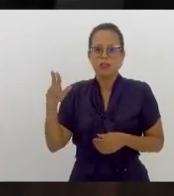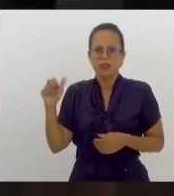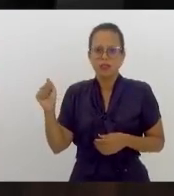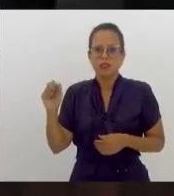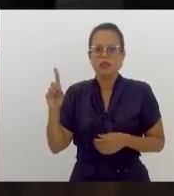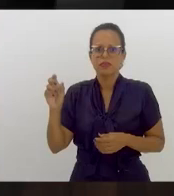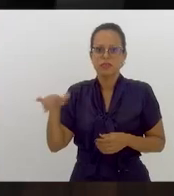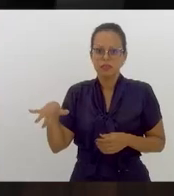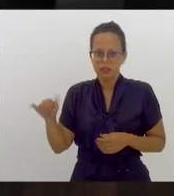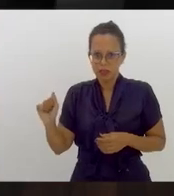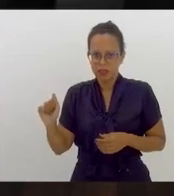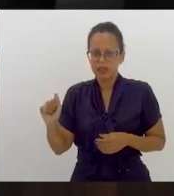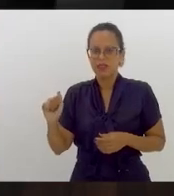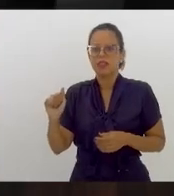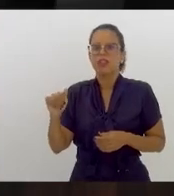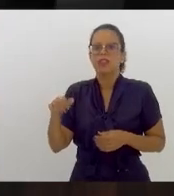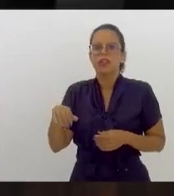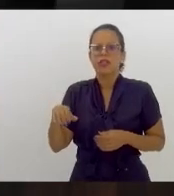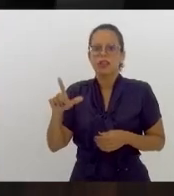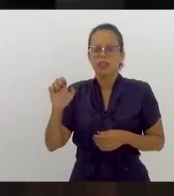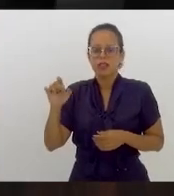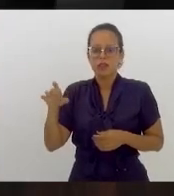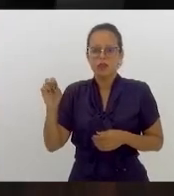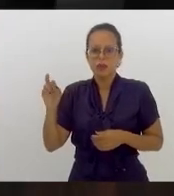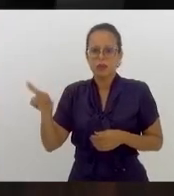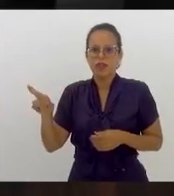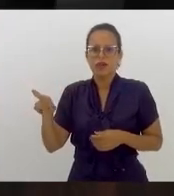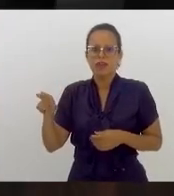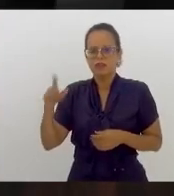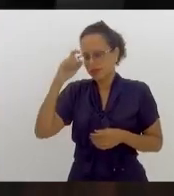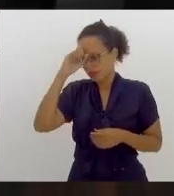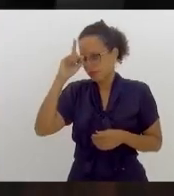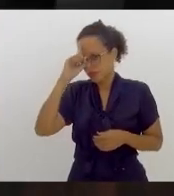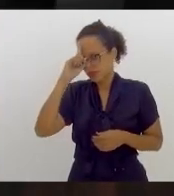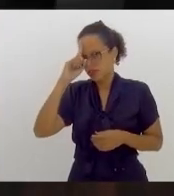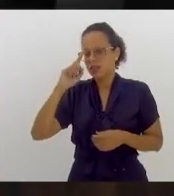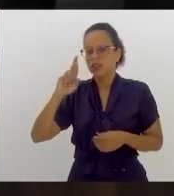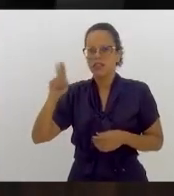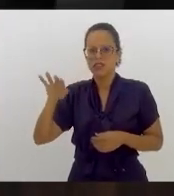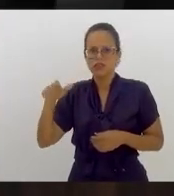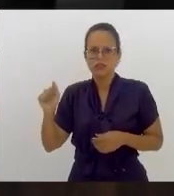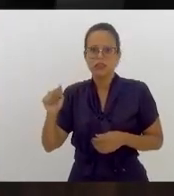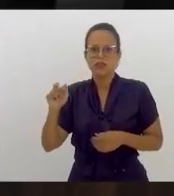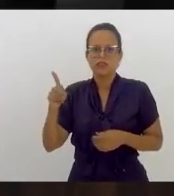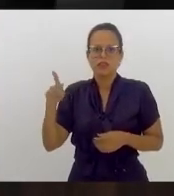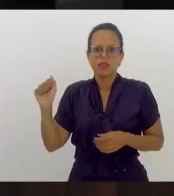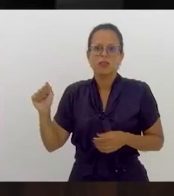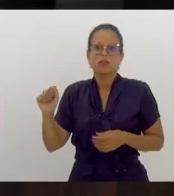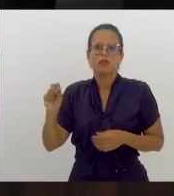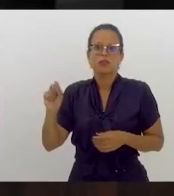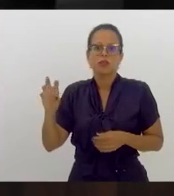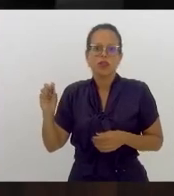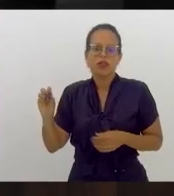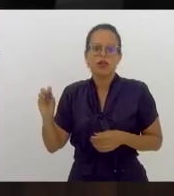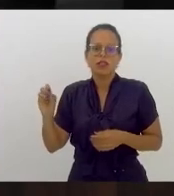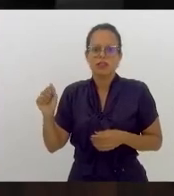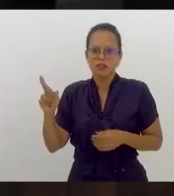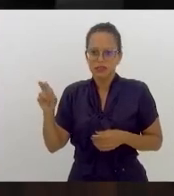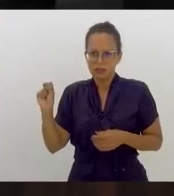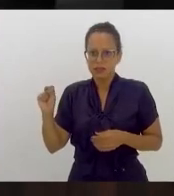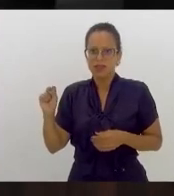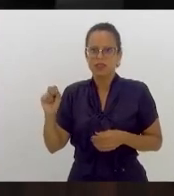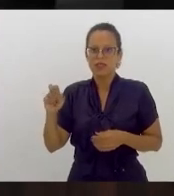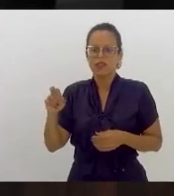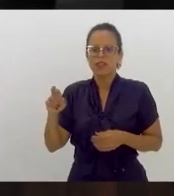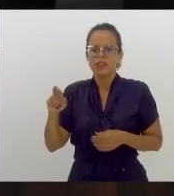Dani Monteiro, Delegado Carlos Augusto, Eliomar Coelho, Enfermeira Rejane, Fábio Silva, Felipe Soares, Felipe Obel, Flávio Serafini, Giovanni